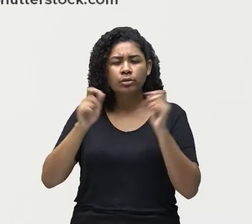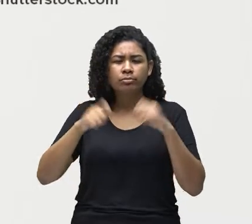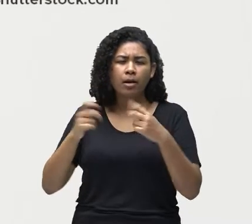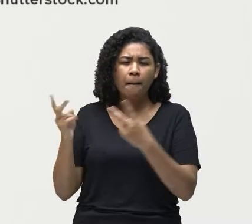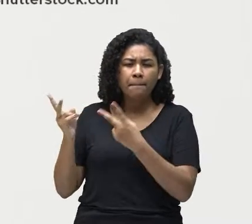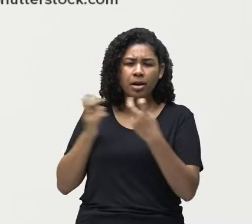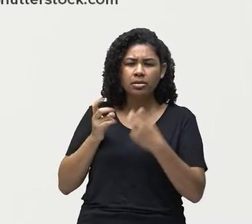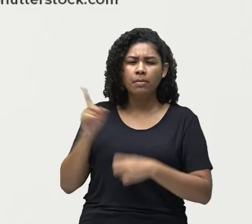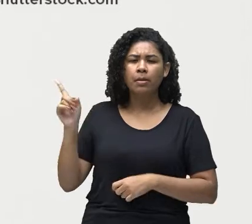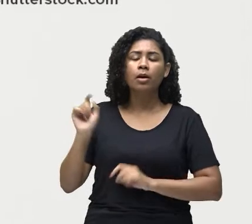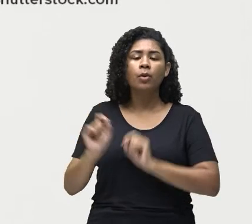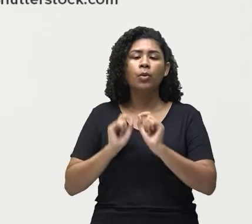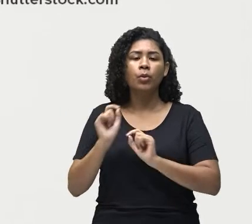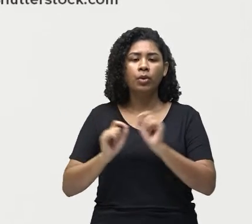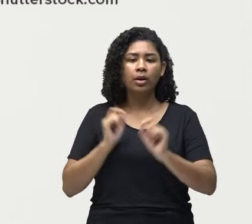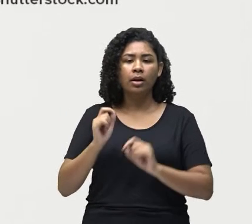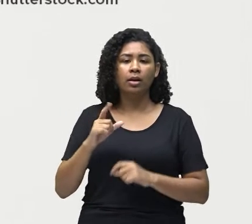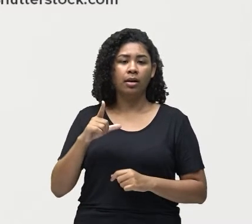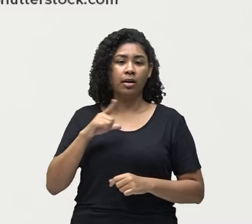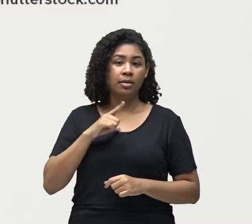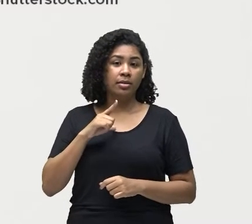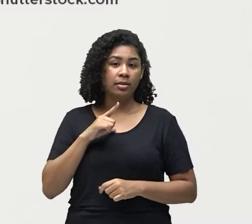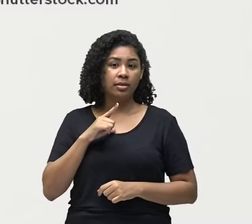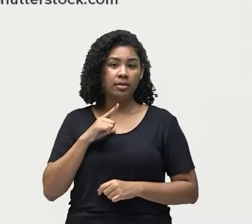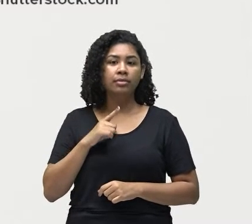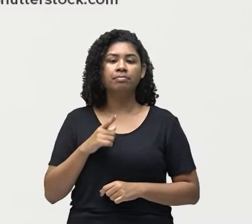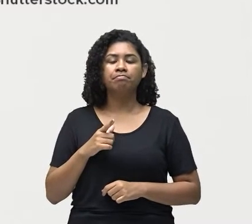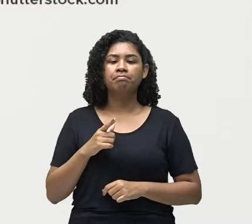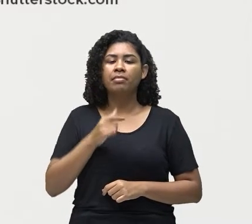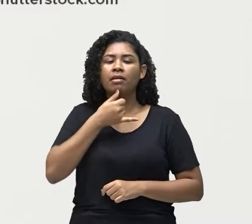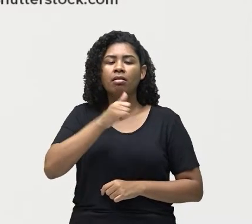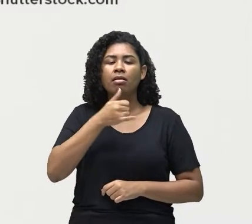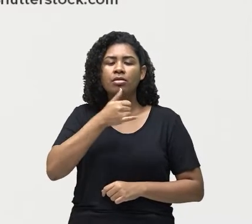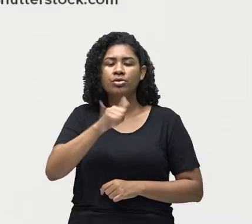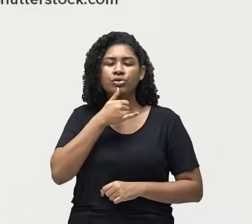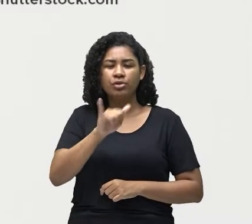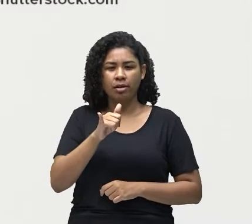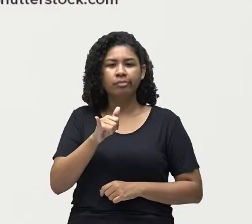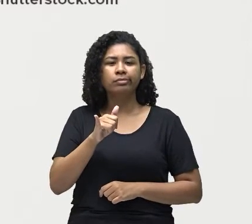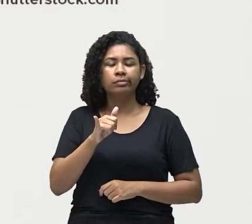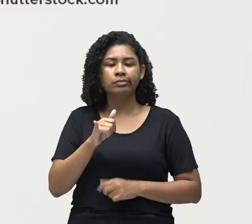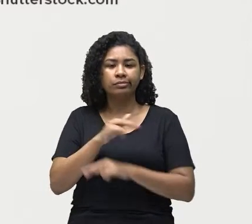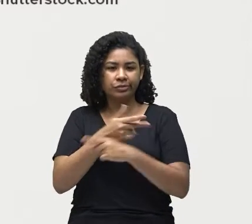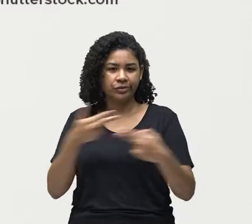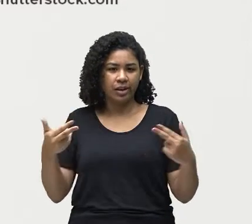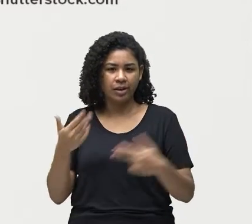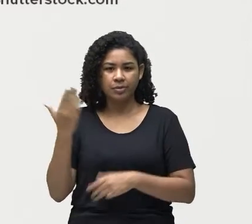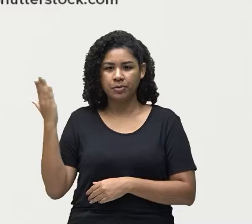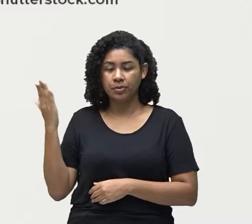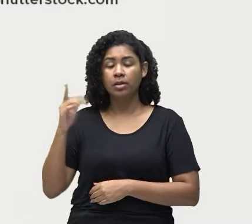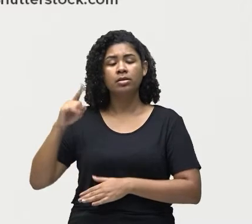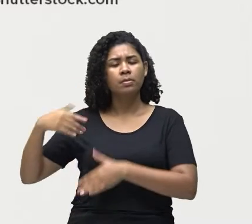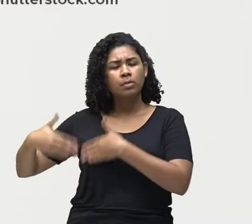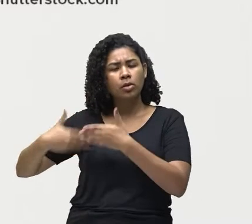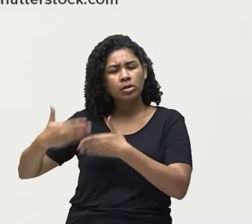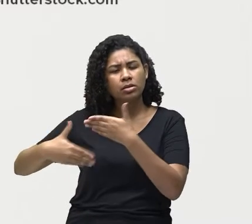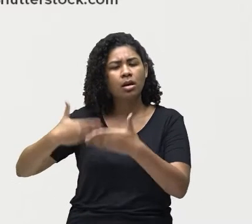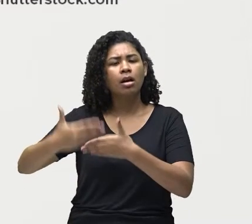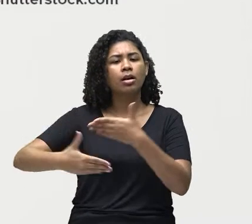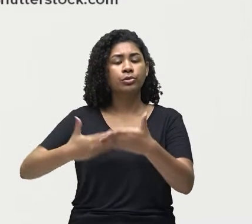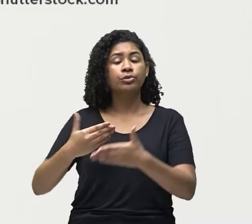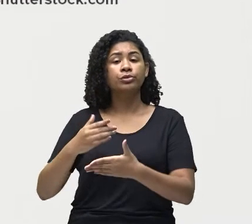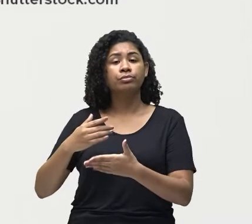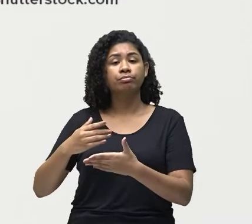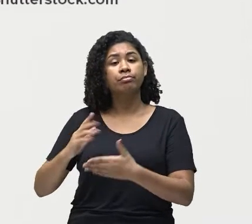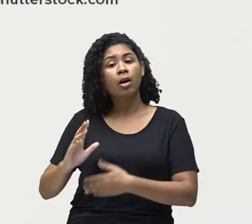observa aqui, a presença da energia elétrica e a gente sabe, que esse processo, para que ele aconteça,